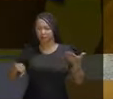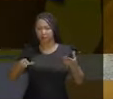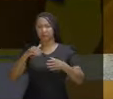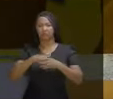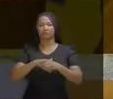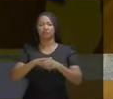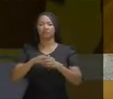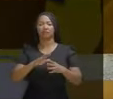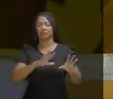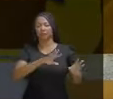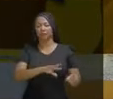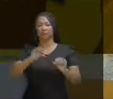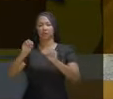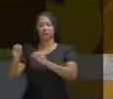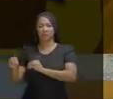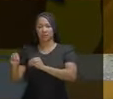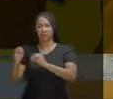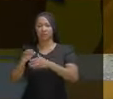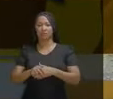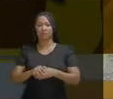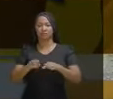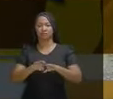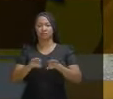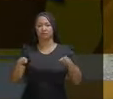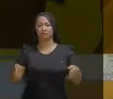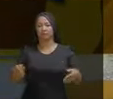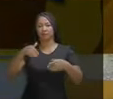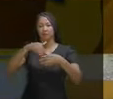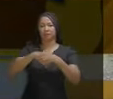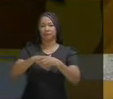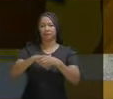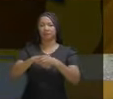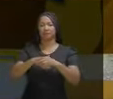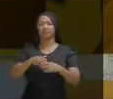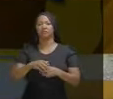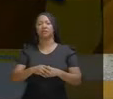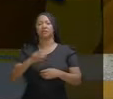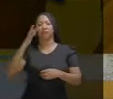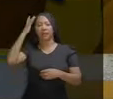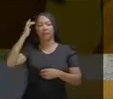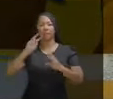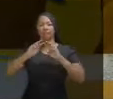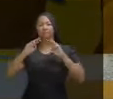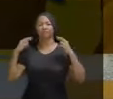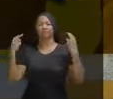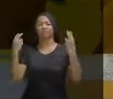pauta e determinada a inclusão na mesa da próxima sessão, ou seja, dia